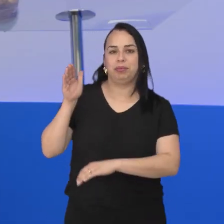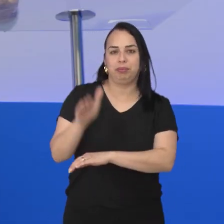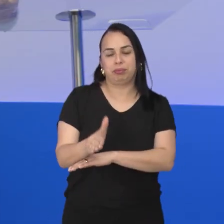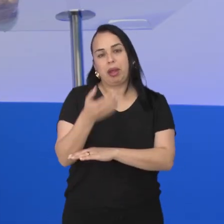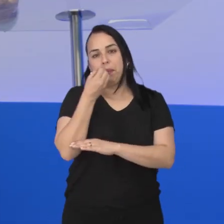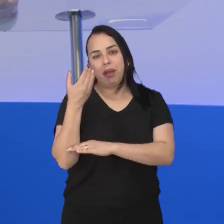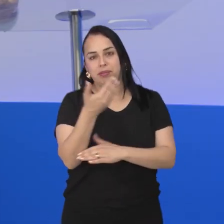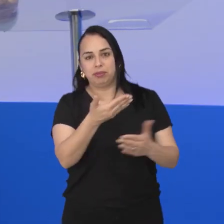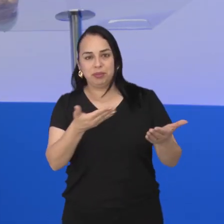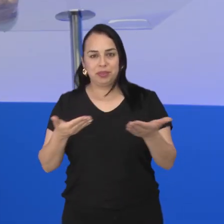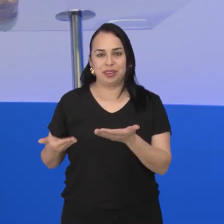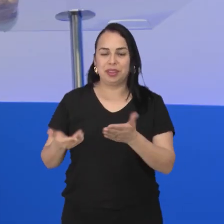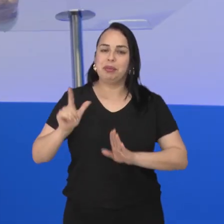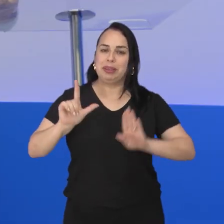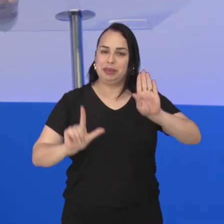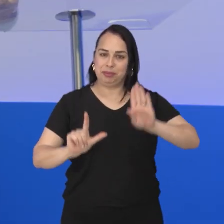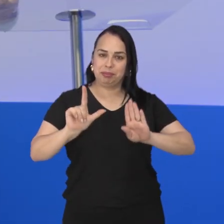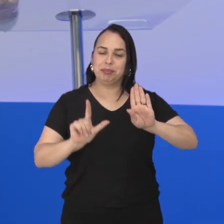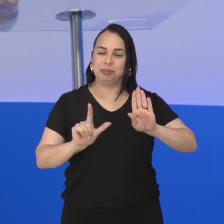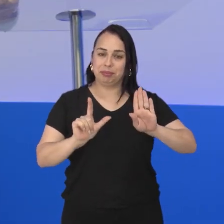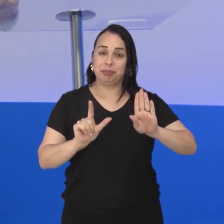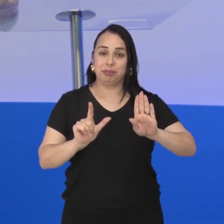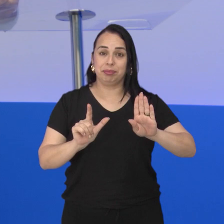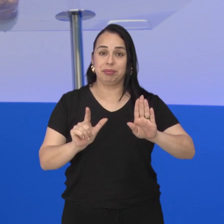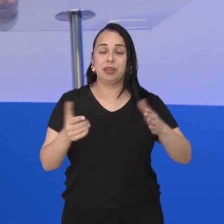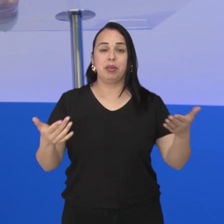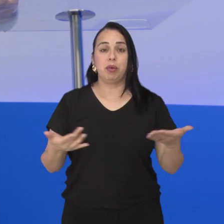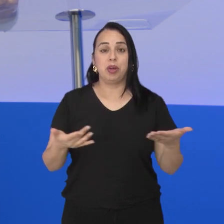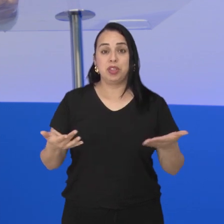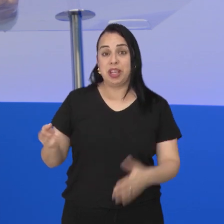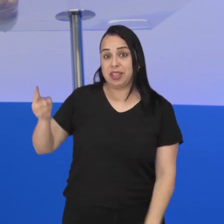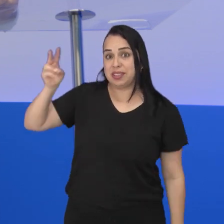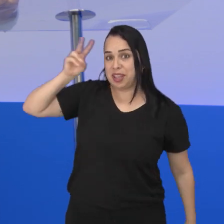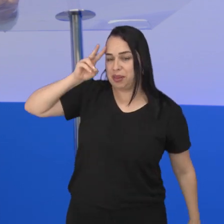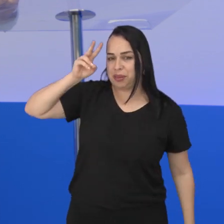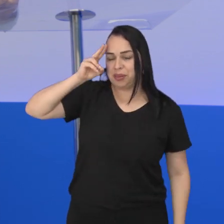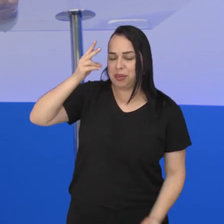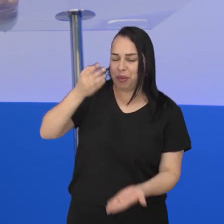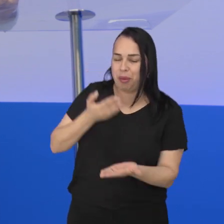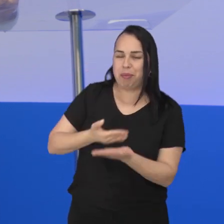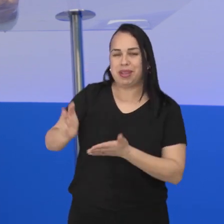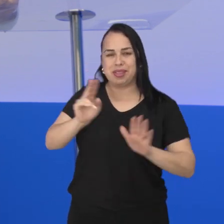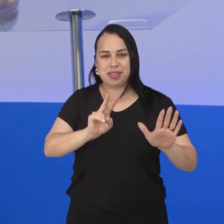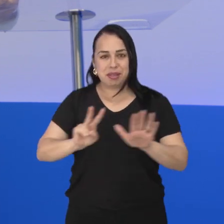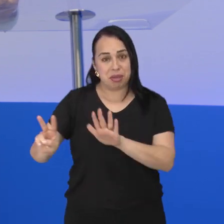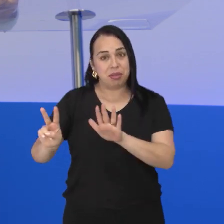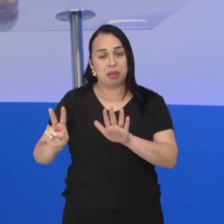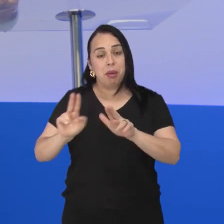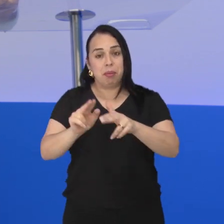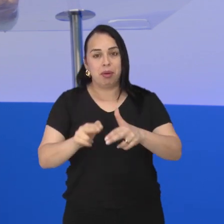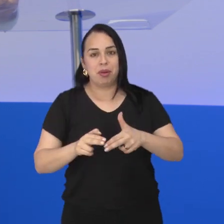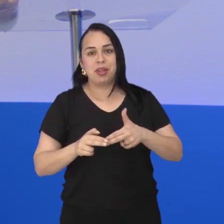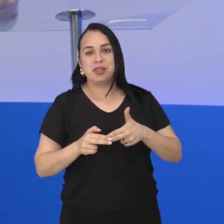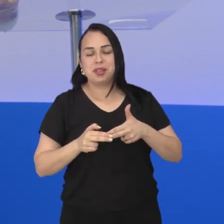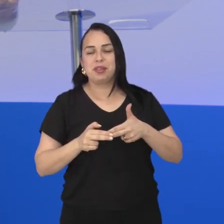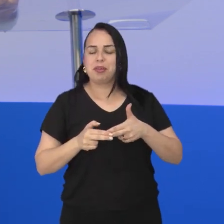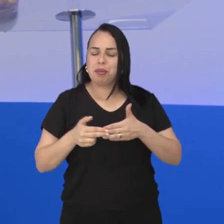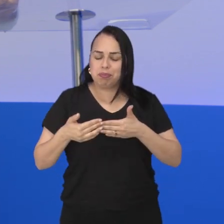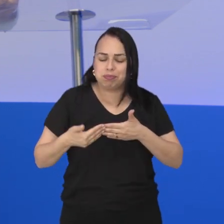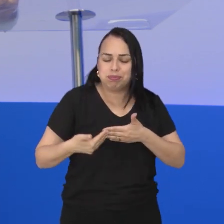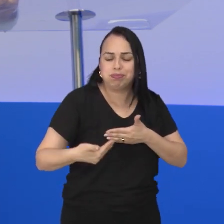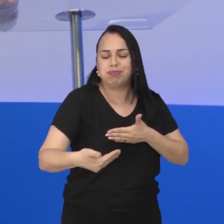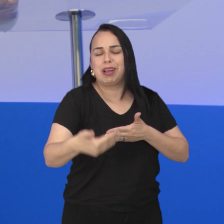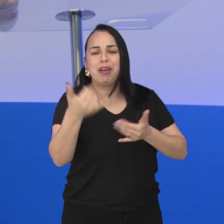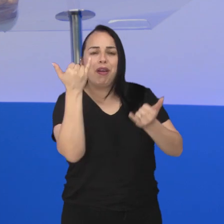Muito boa tarde, seja muito bem-vindo ao nosso Boletim Legislativo. Hoje é segunda-feira, início de semana, e nada melhor que começar a